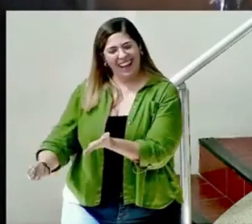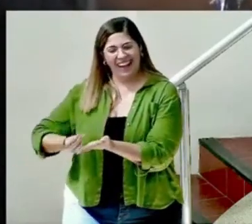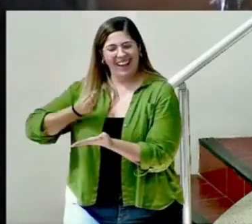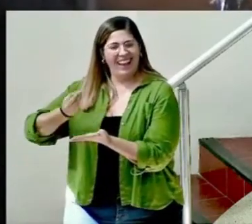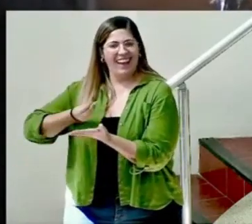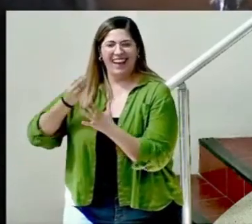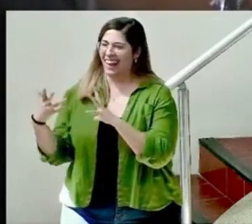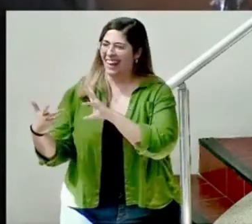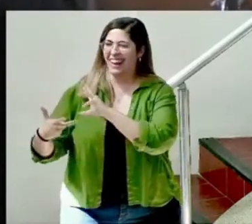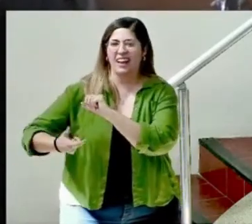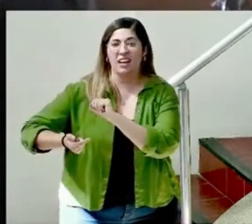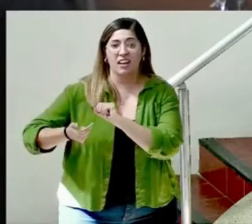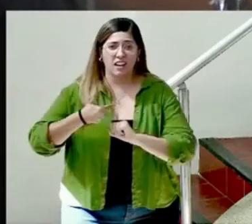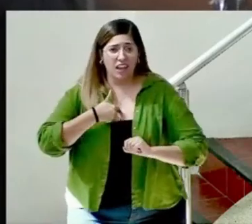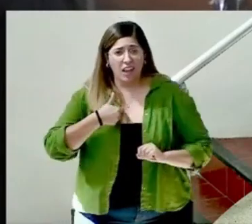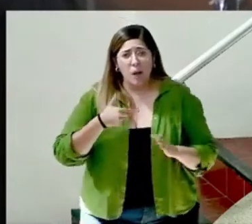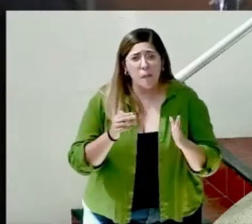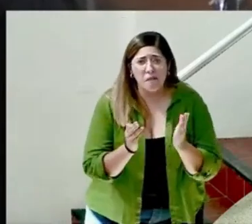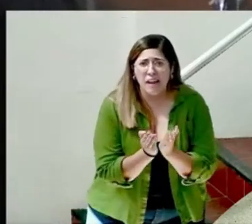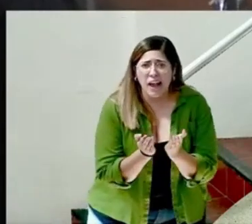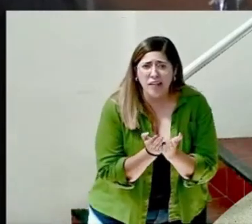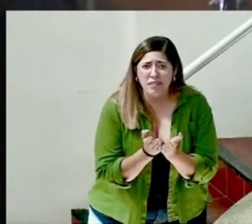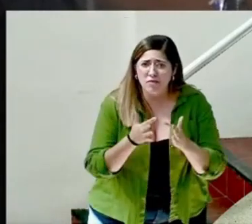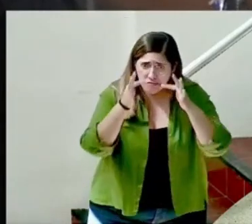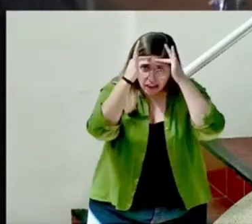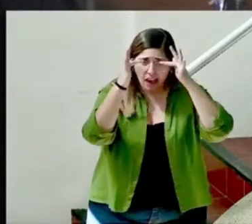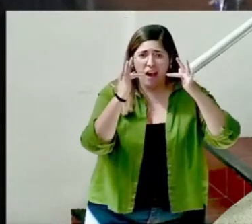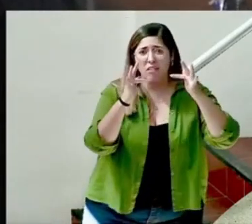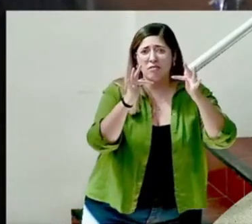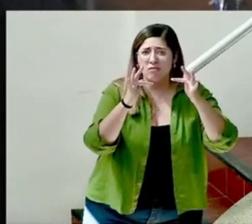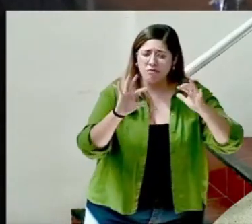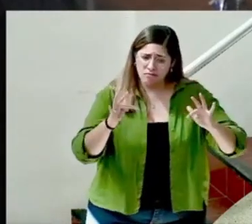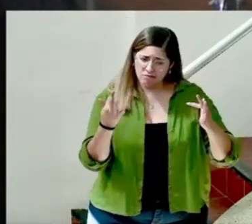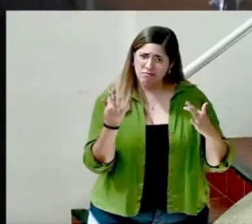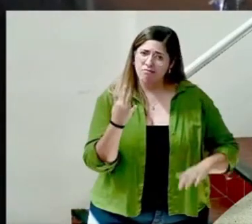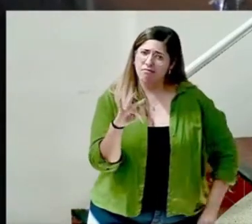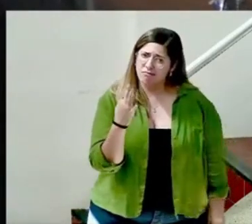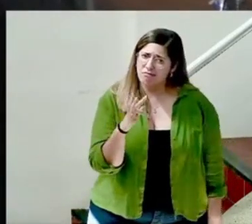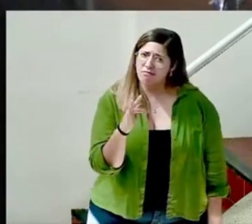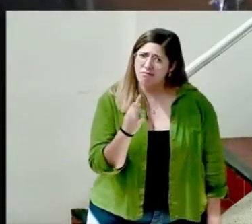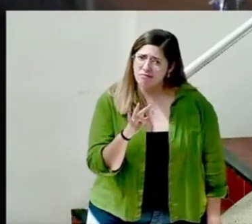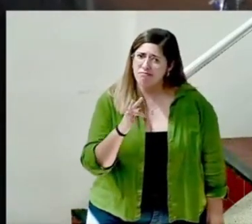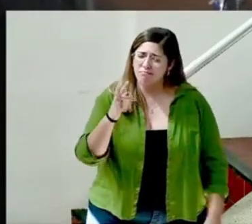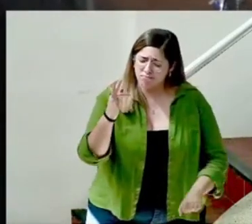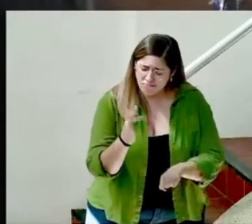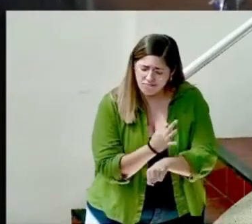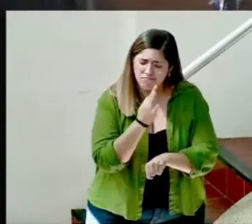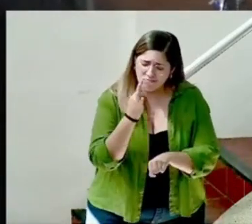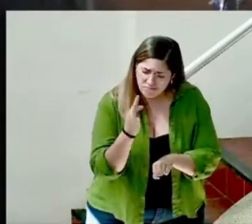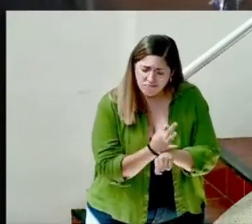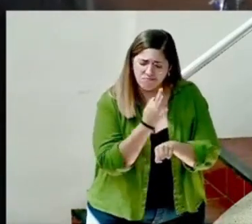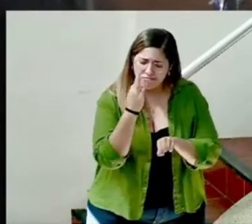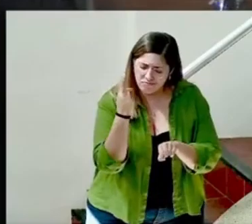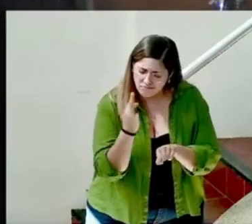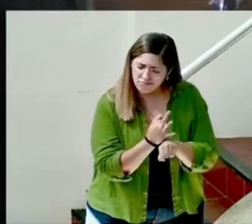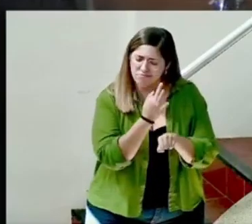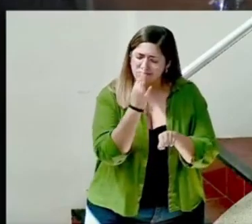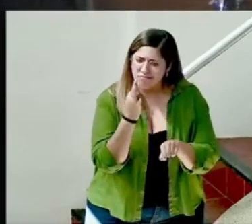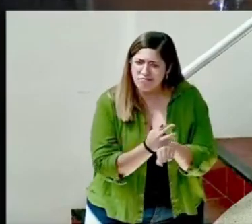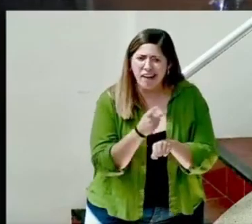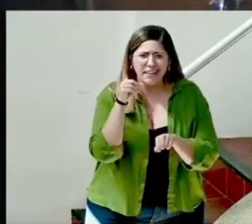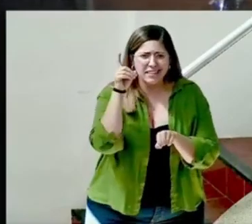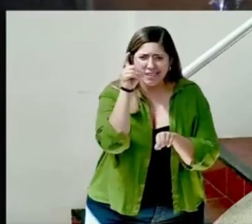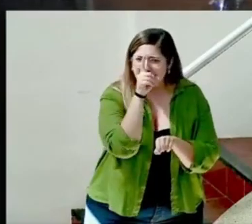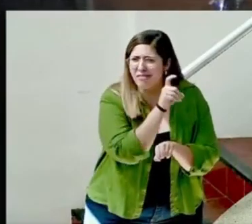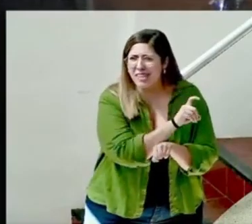eu estou aqui levando na cara porque sou um crente fiel. E ele chega a dizer, Asaf, será que vale a